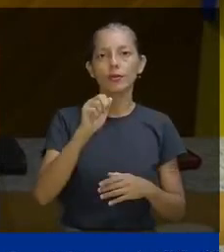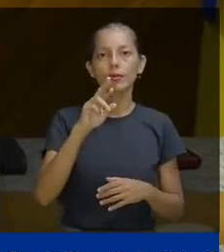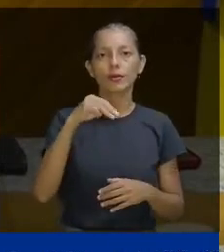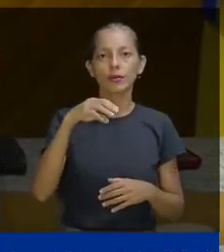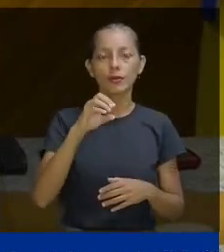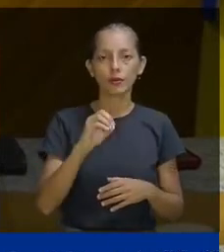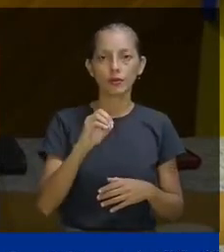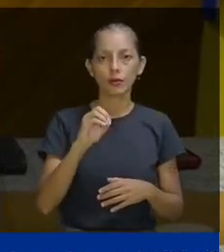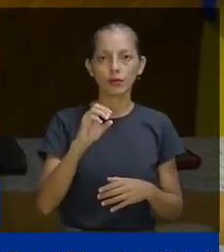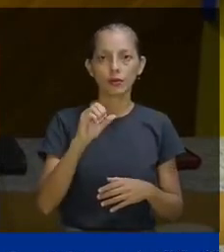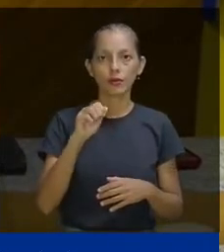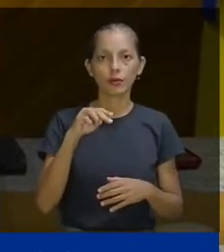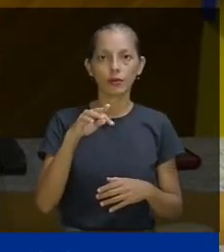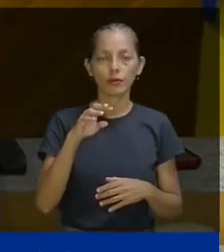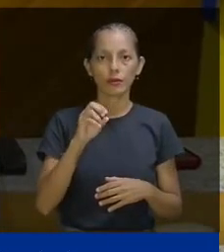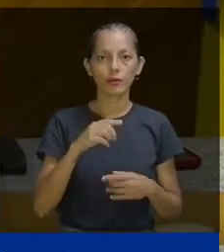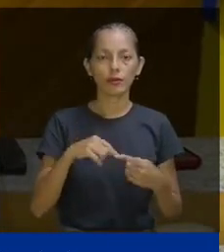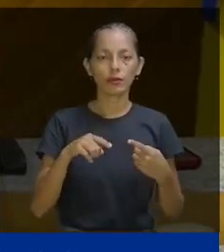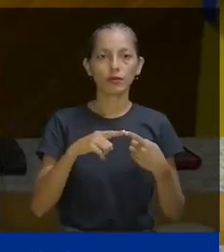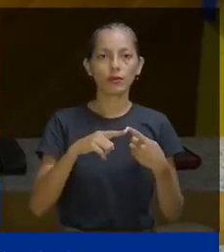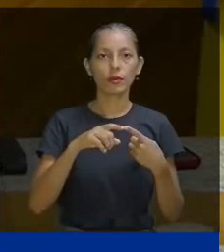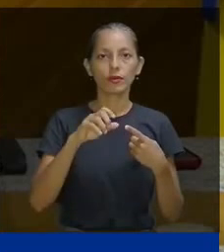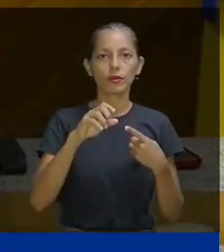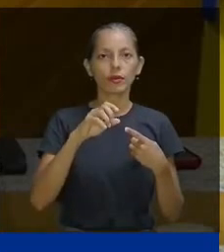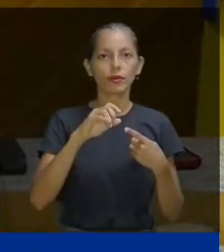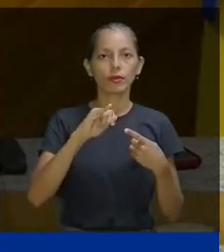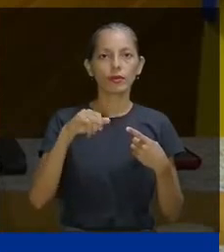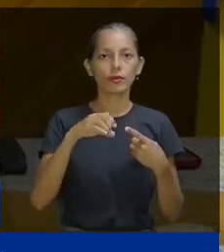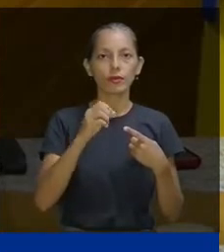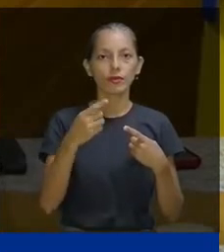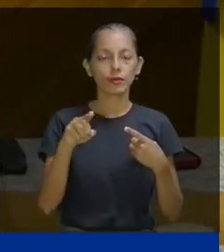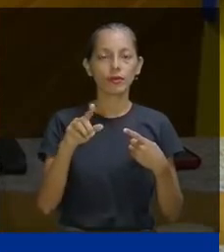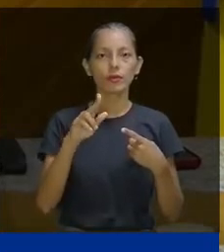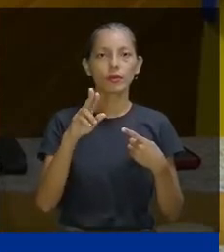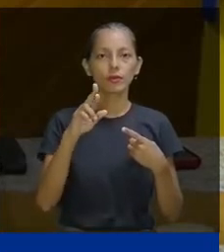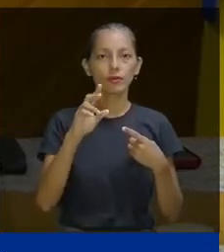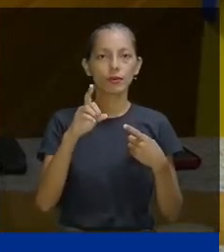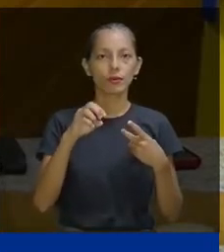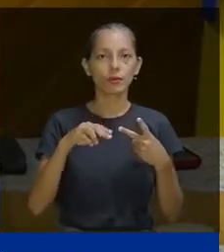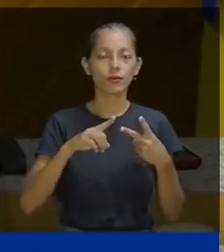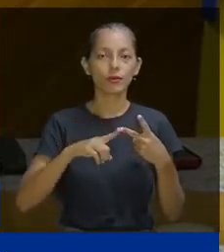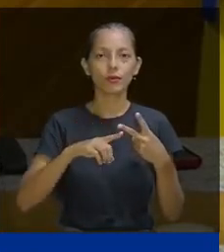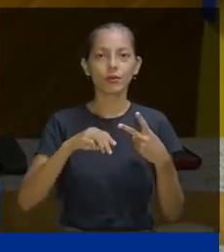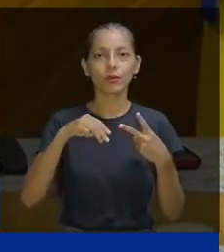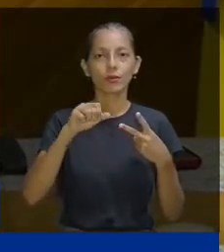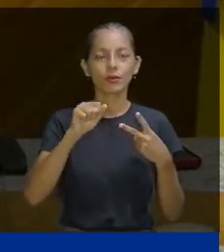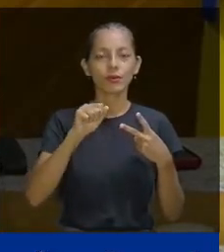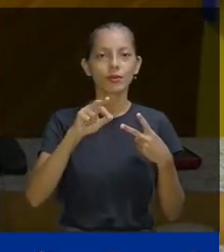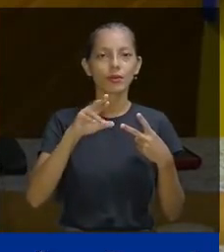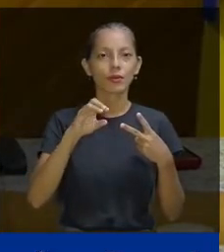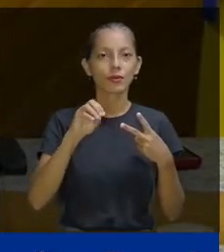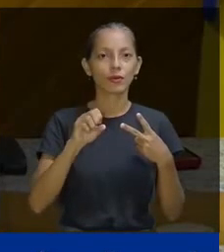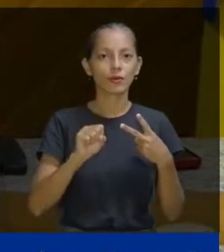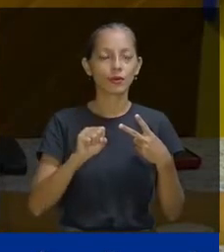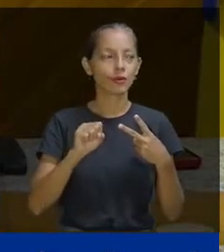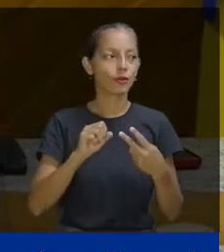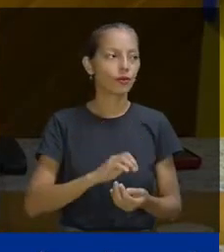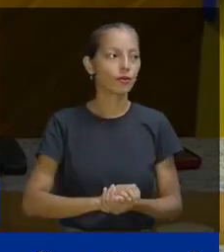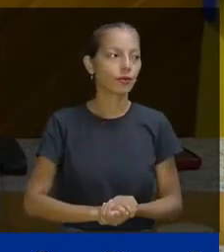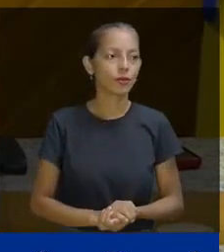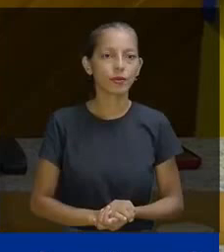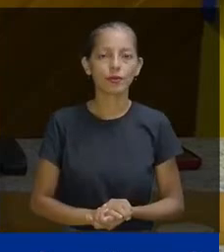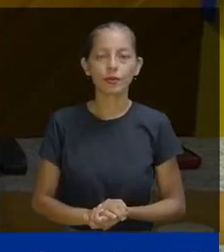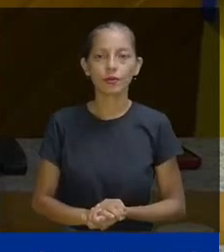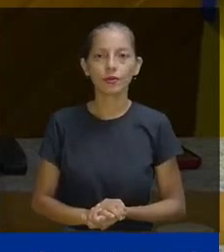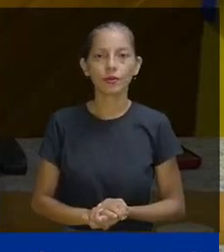recorrente João Paulo de Oliveira Furlan, recorrido Orlando Souto Vasconcelos. Comporão a turma, neste recurso, juntamente